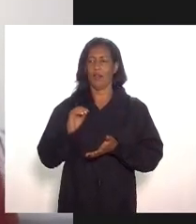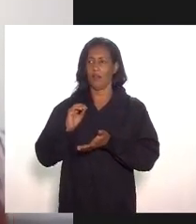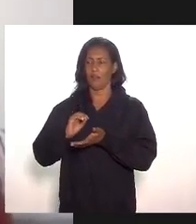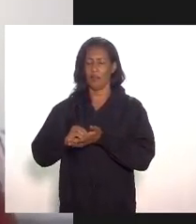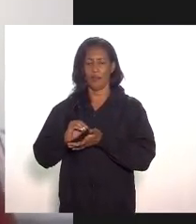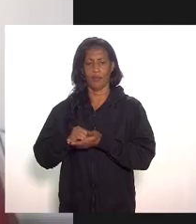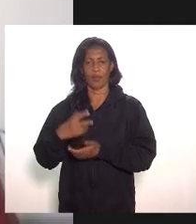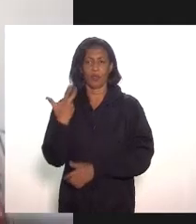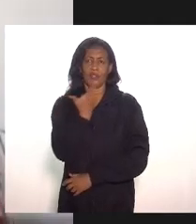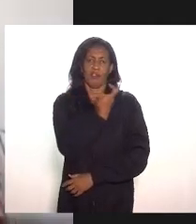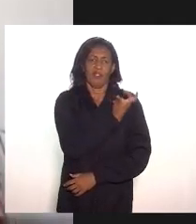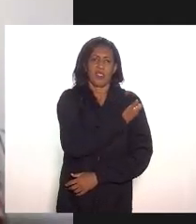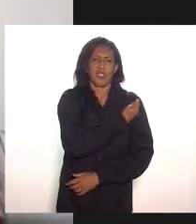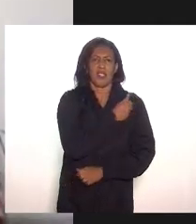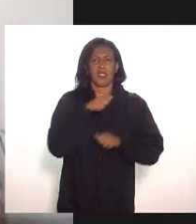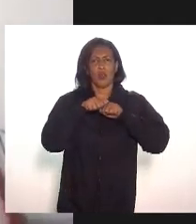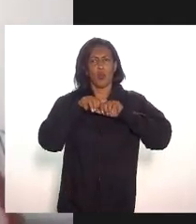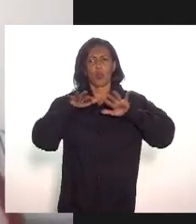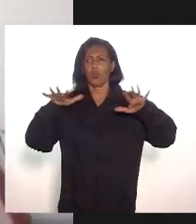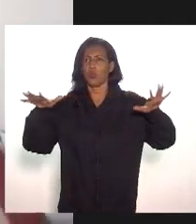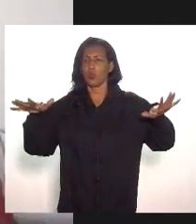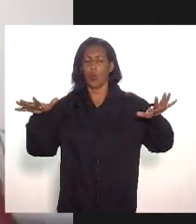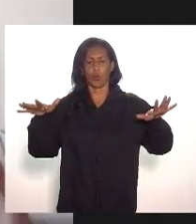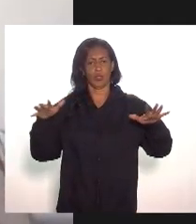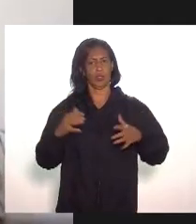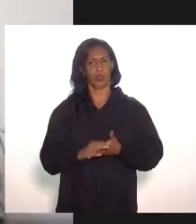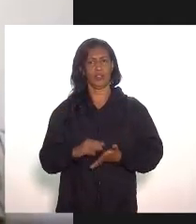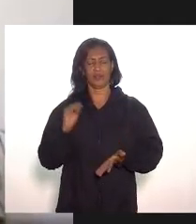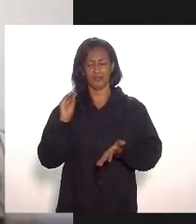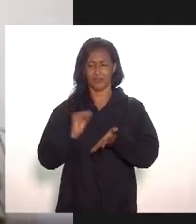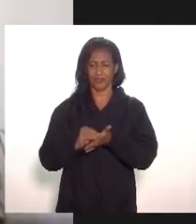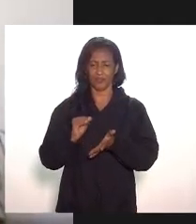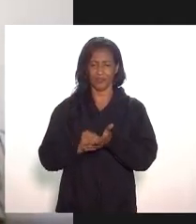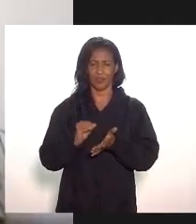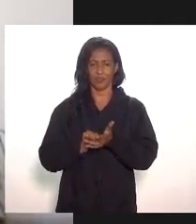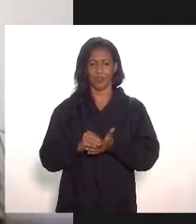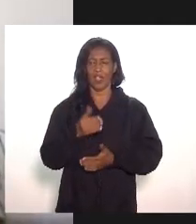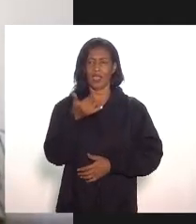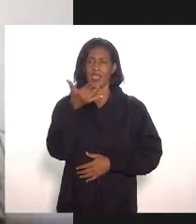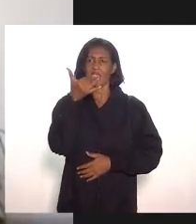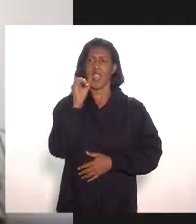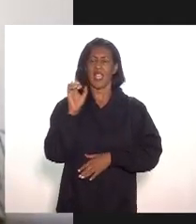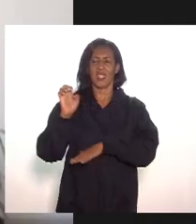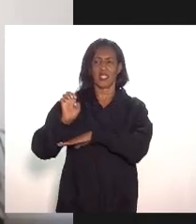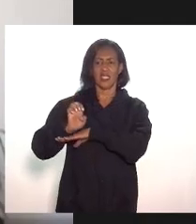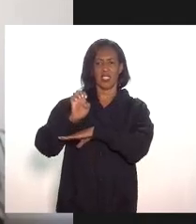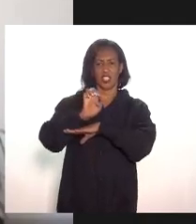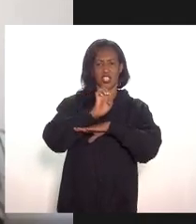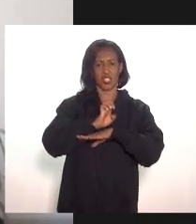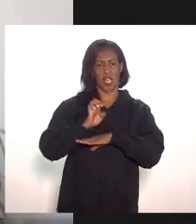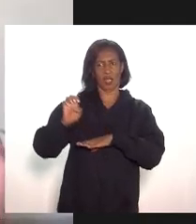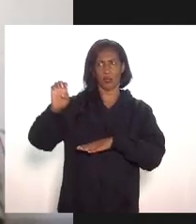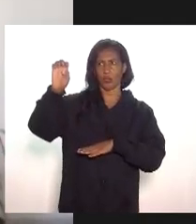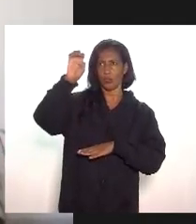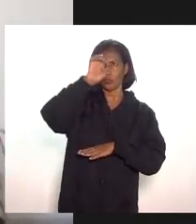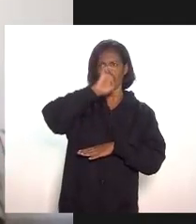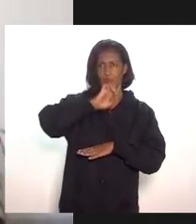inviabilizando a vacinação em massa, para que vocês possam ter uma ideia. Dos 10 estados com mais